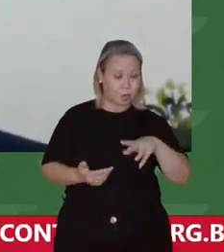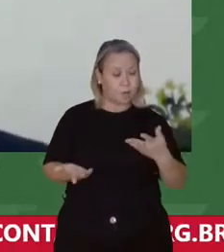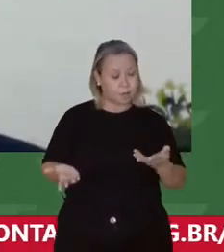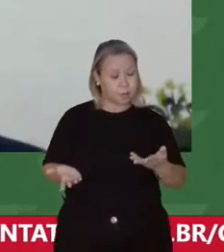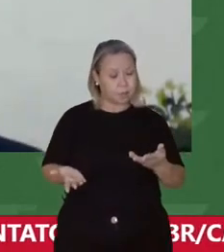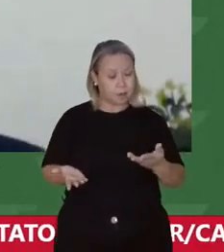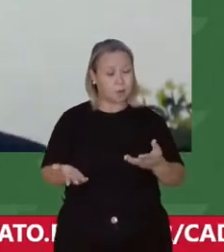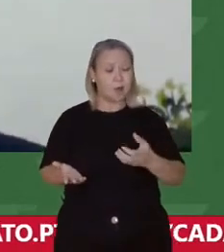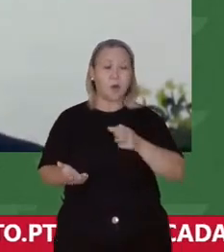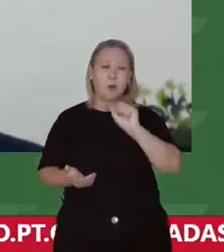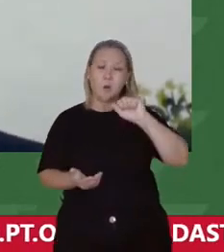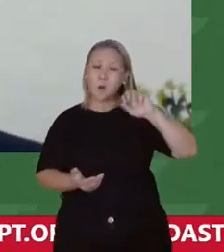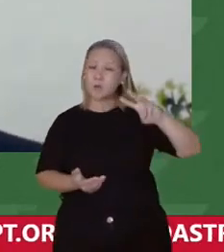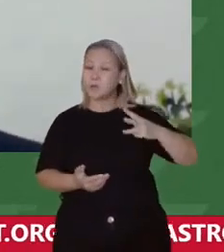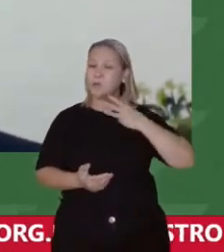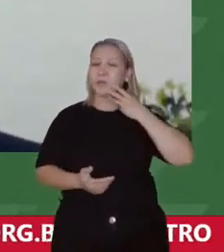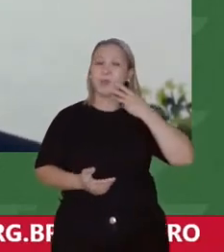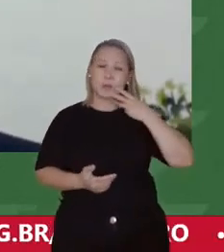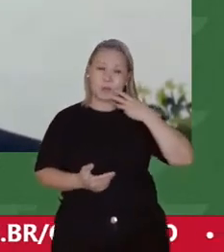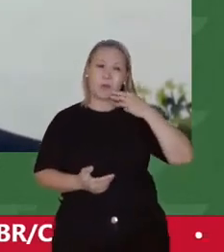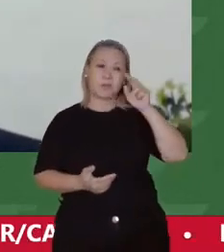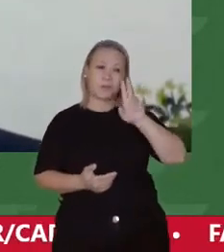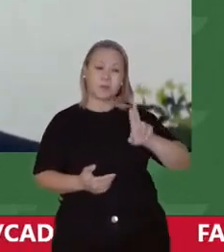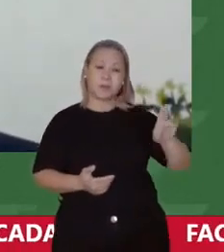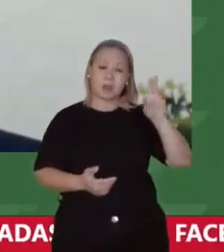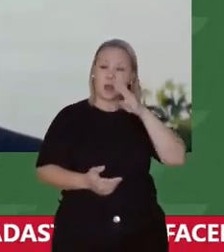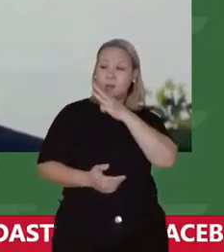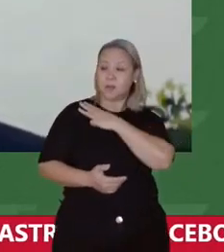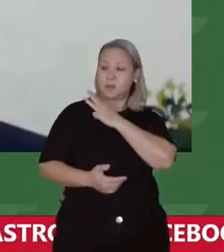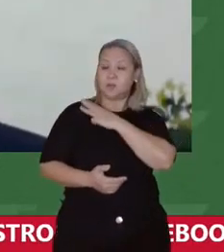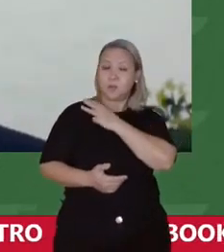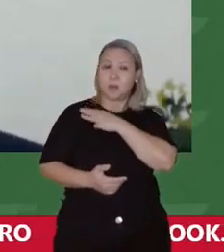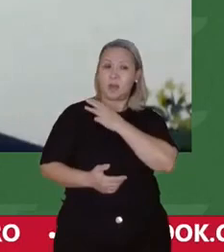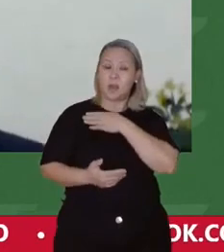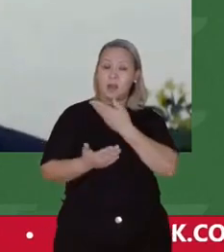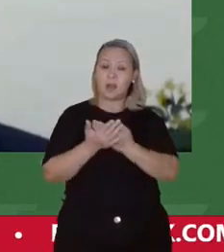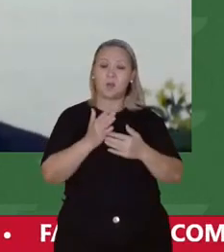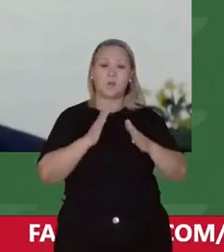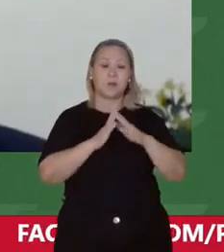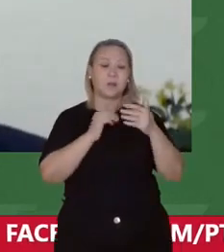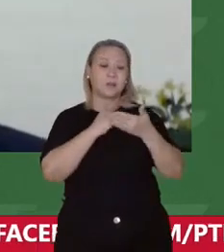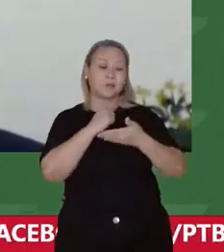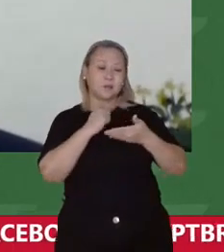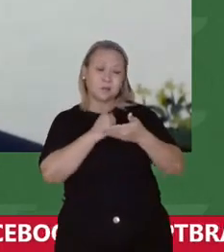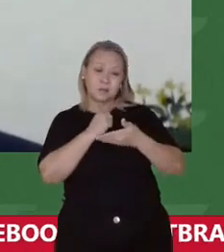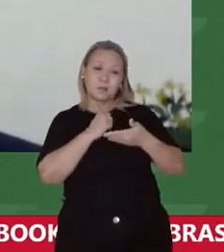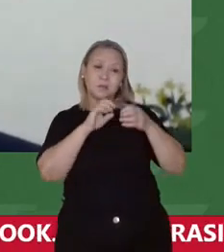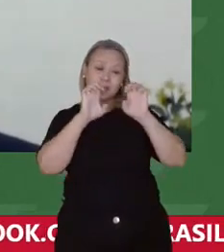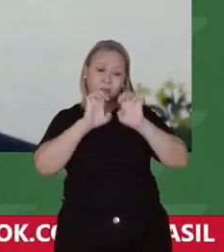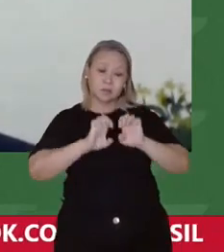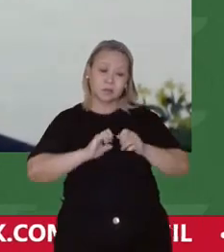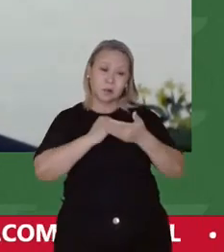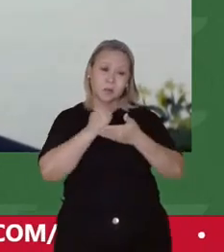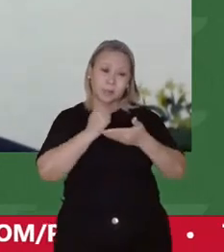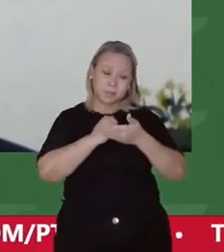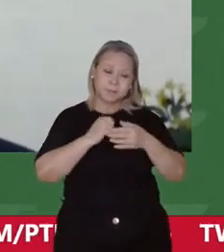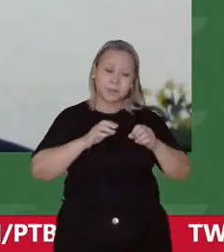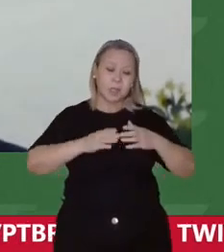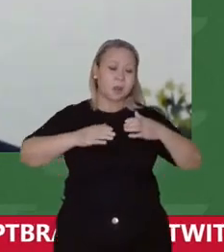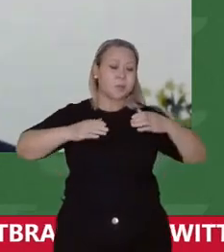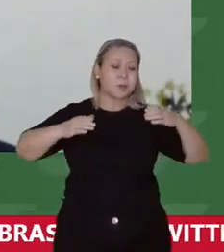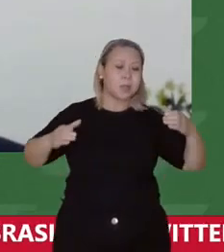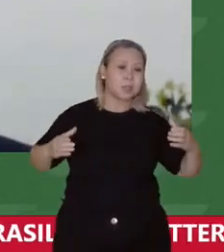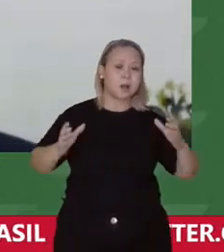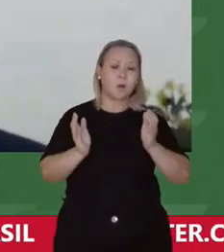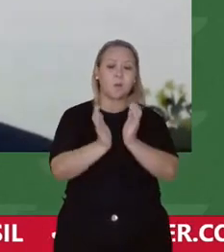nas universidades, colocamos o ensino médio como escola básica, fizemos aí uma ampliação de um conjunto de políticas,